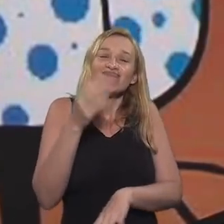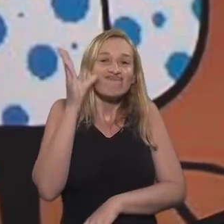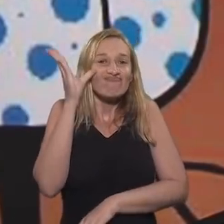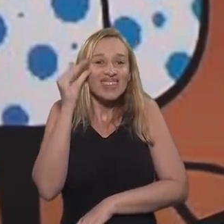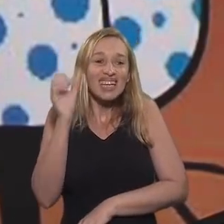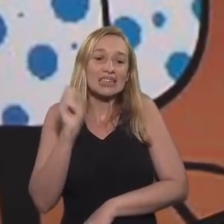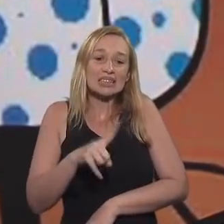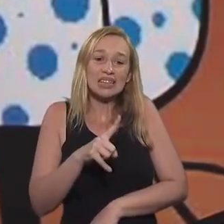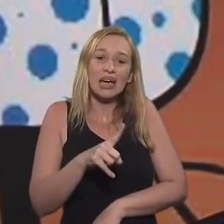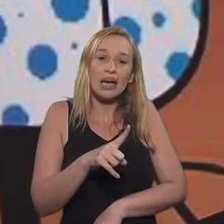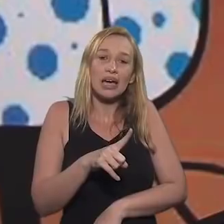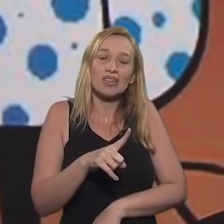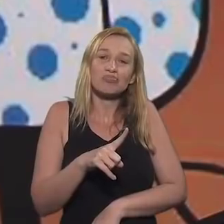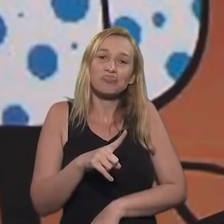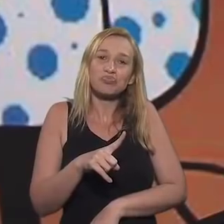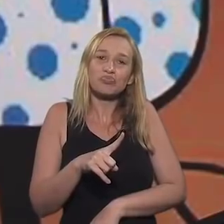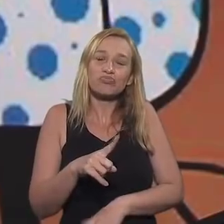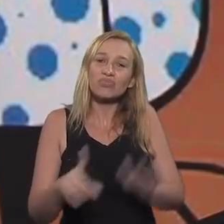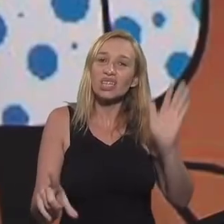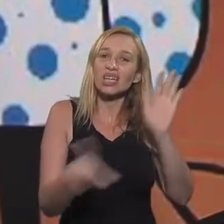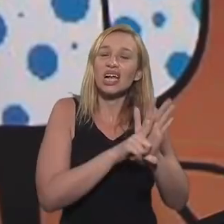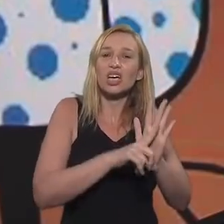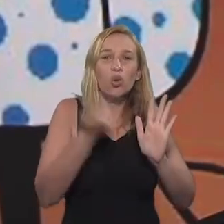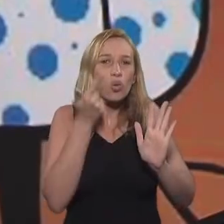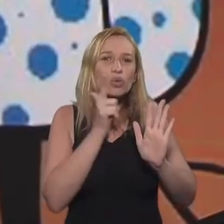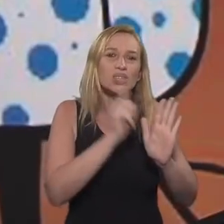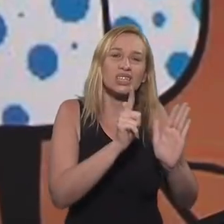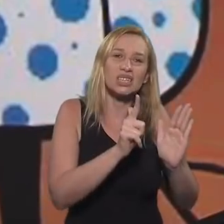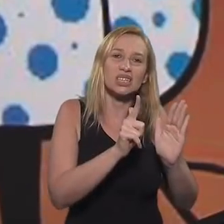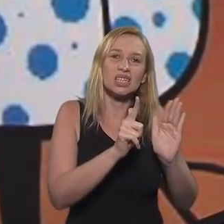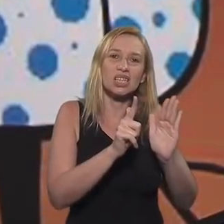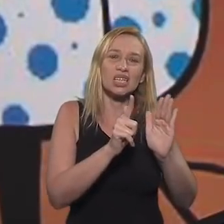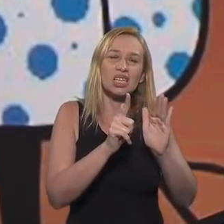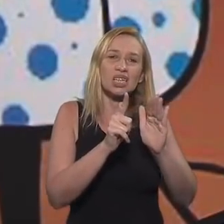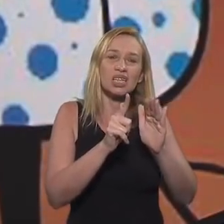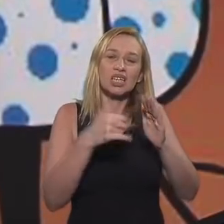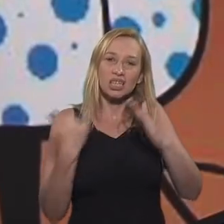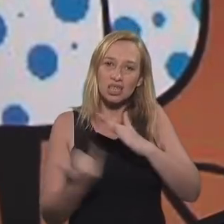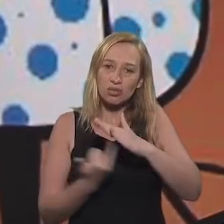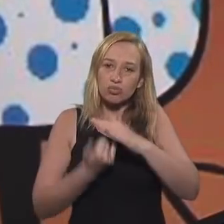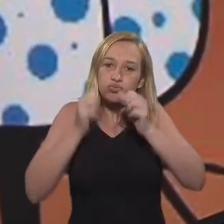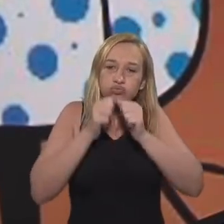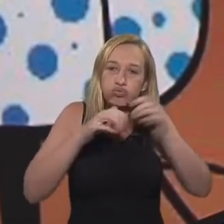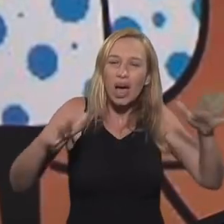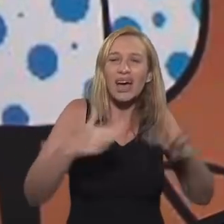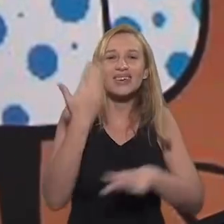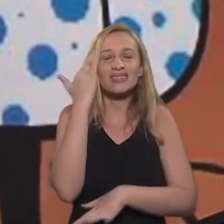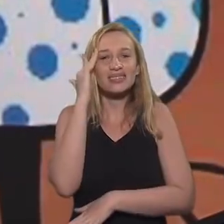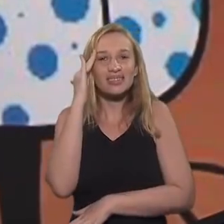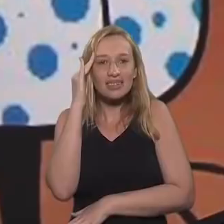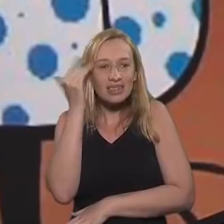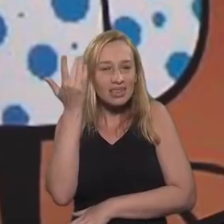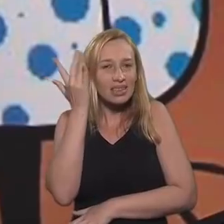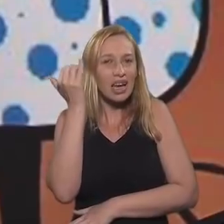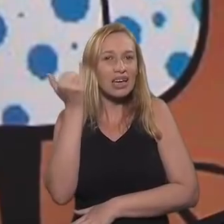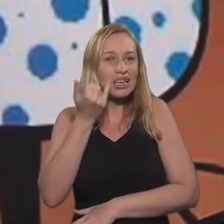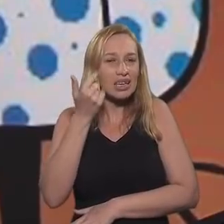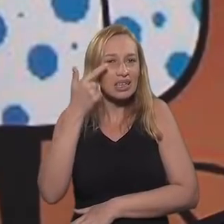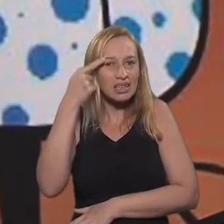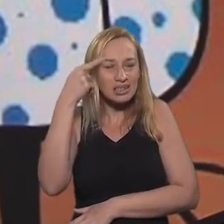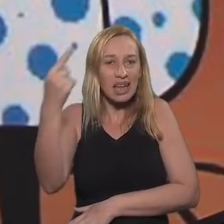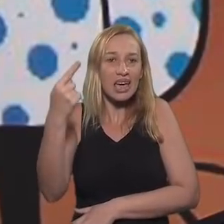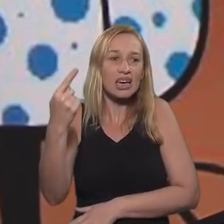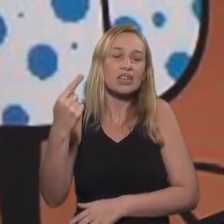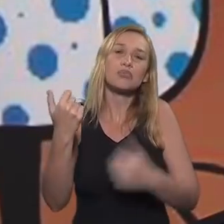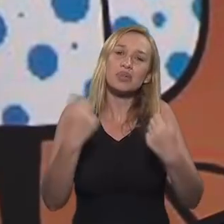seria interessante, através dessa lei, a gente conseguir levar para as instituições a ideia de que deveria